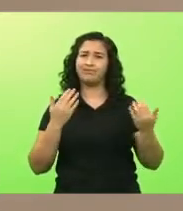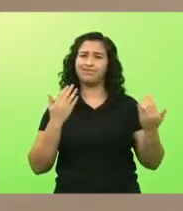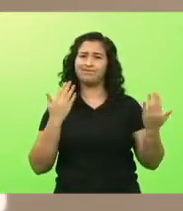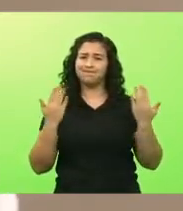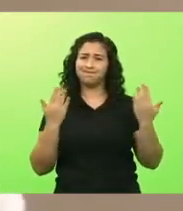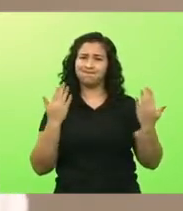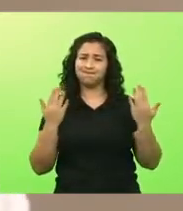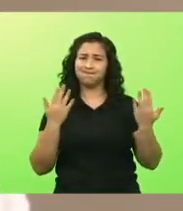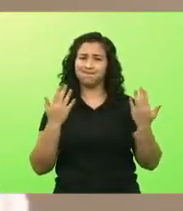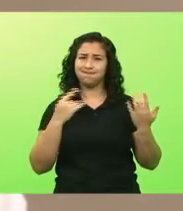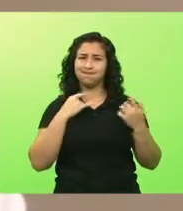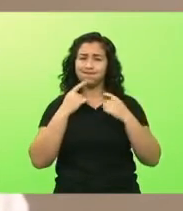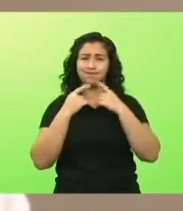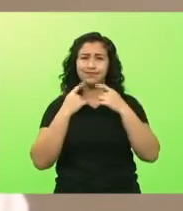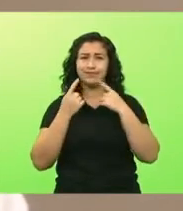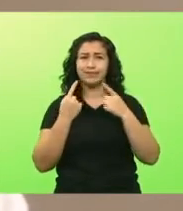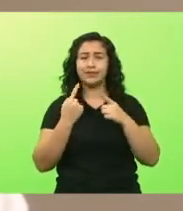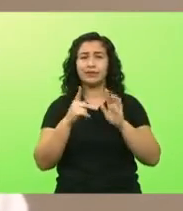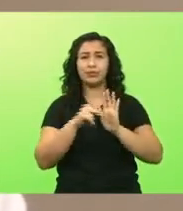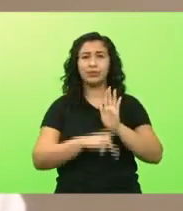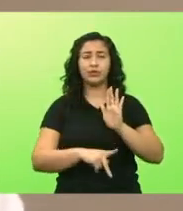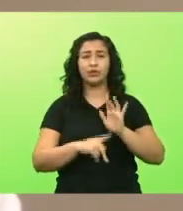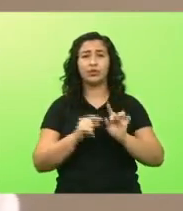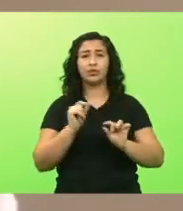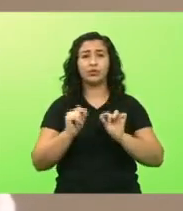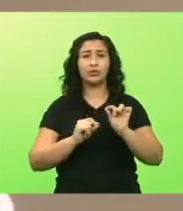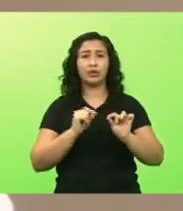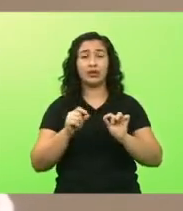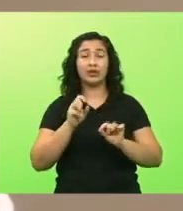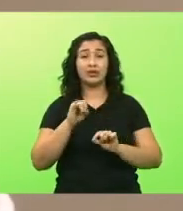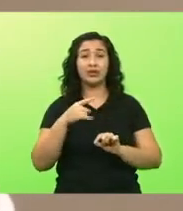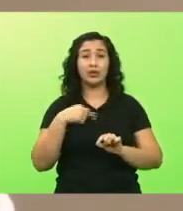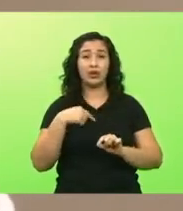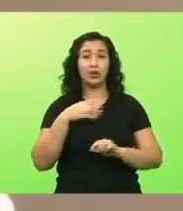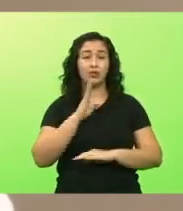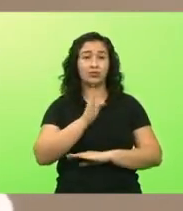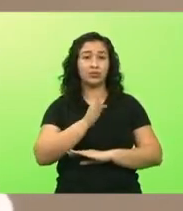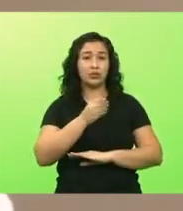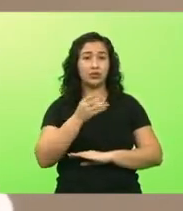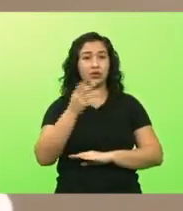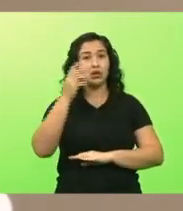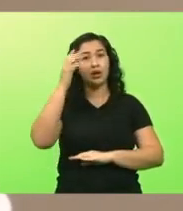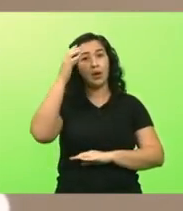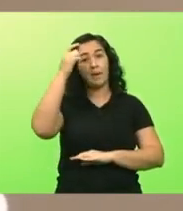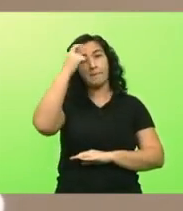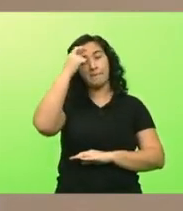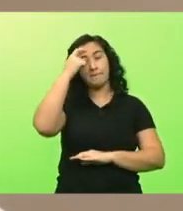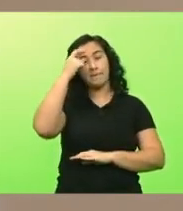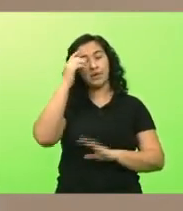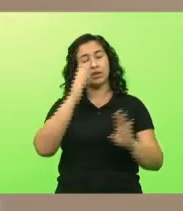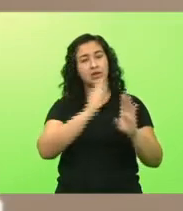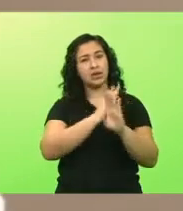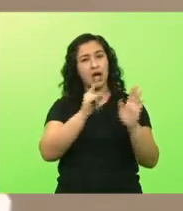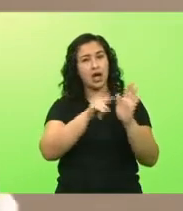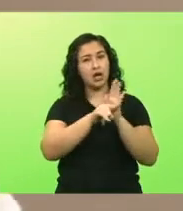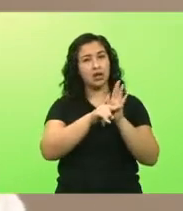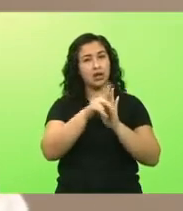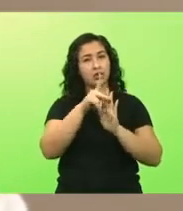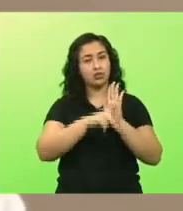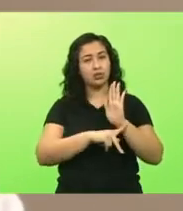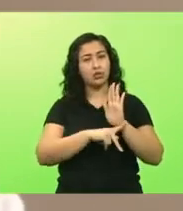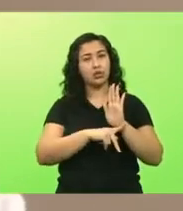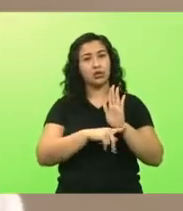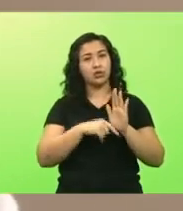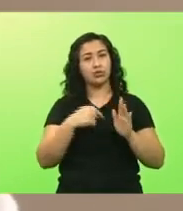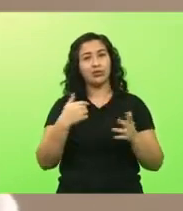em um grande dilema nesse projeto. E se eu não seguir a coerência que eu aplico à minha análise de projeto nesse também, eu não vou